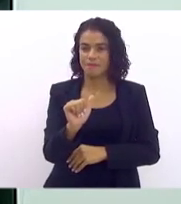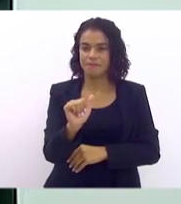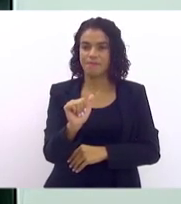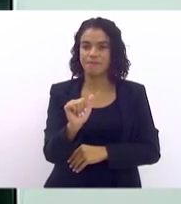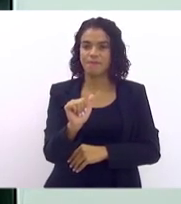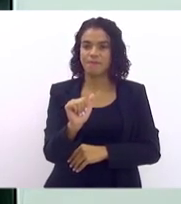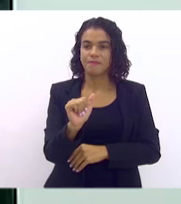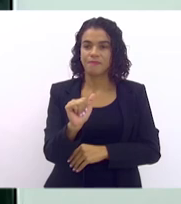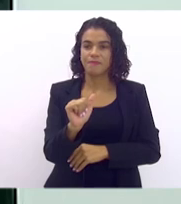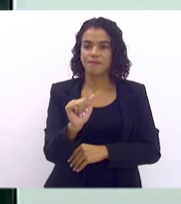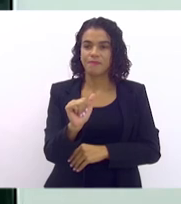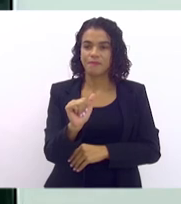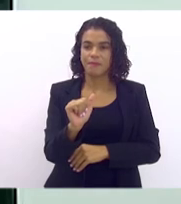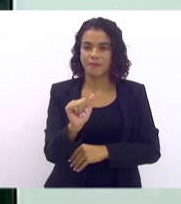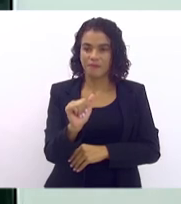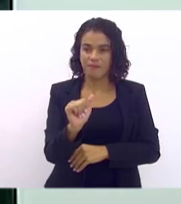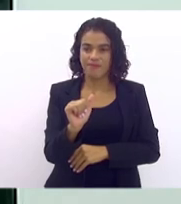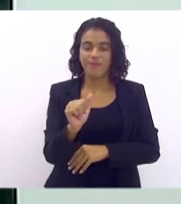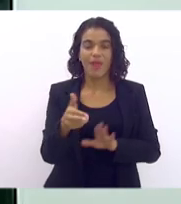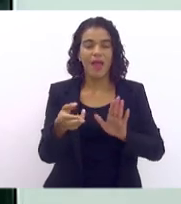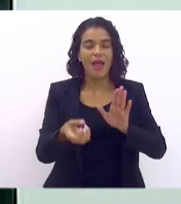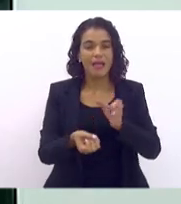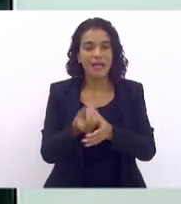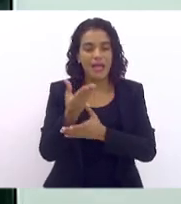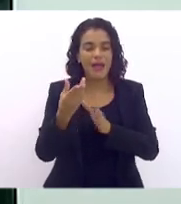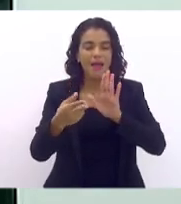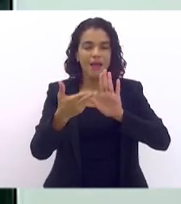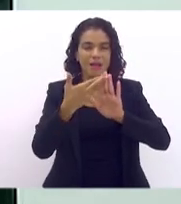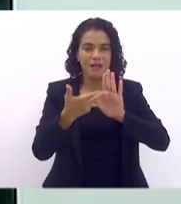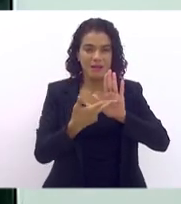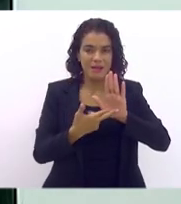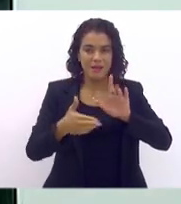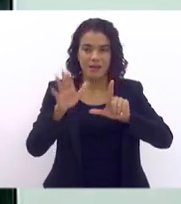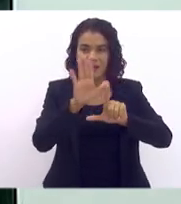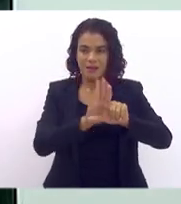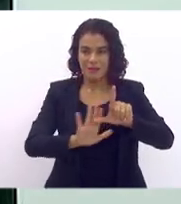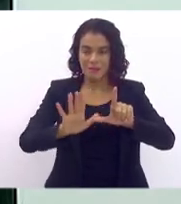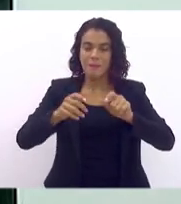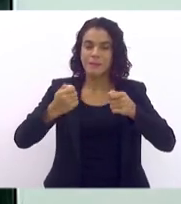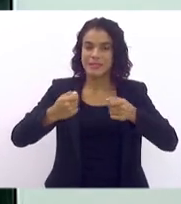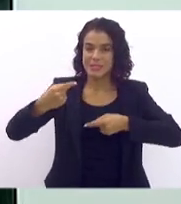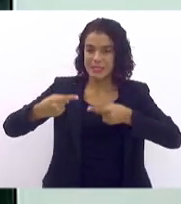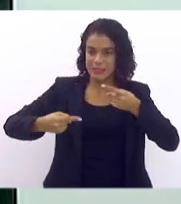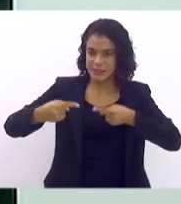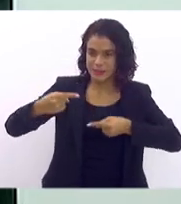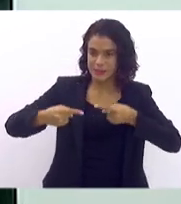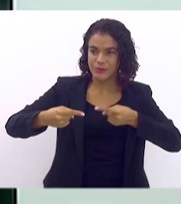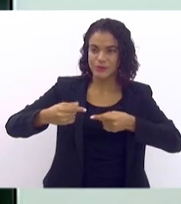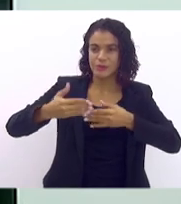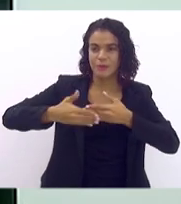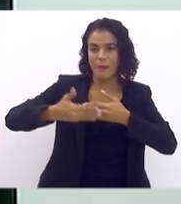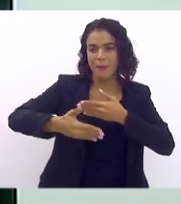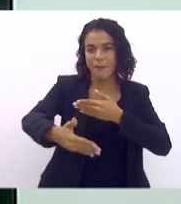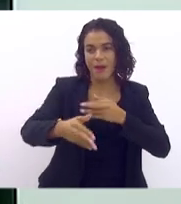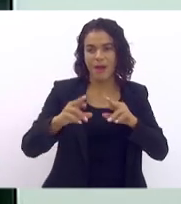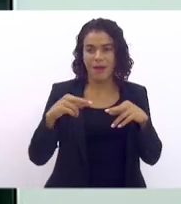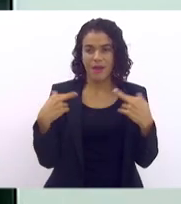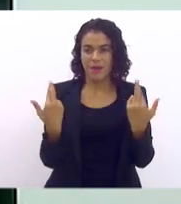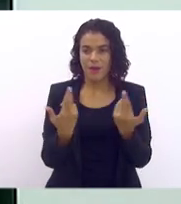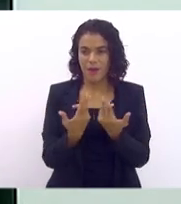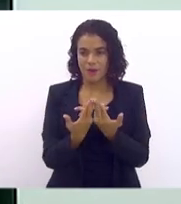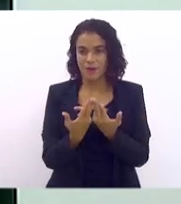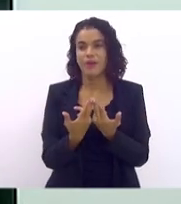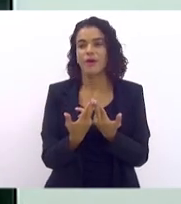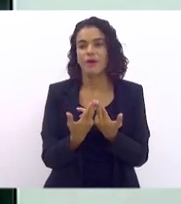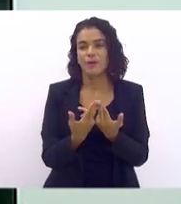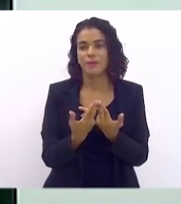fortes, né? A regulamentação das plataformas, que já tinha sido discutido em outras reuniões, bem como o banco